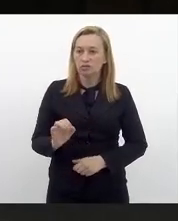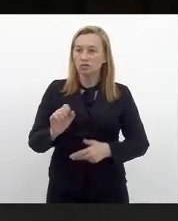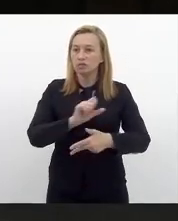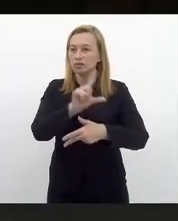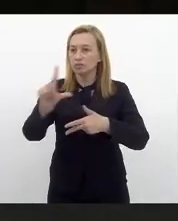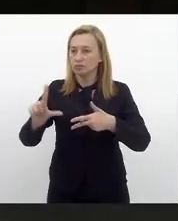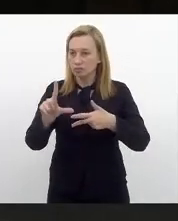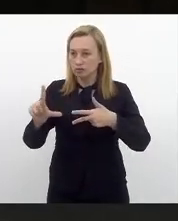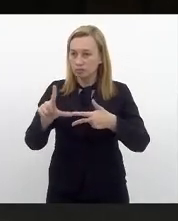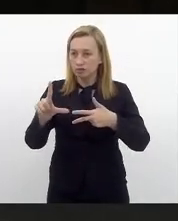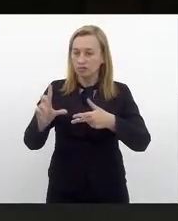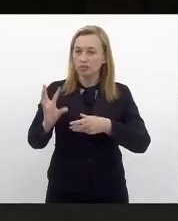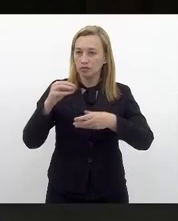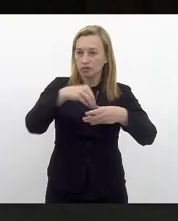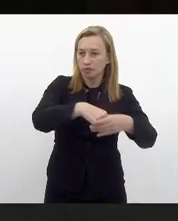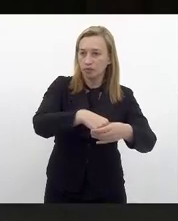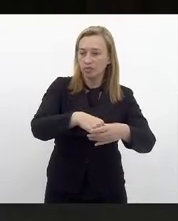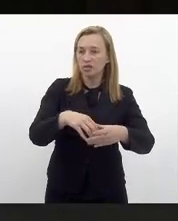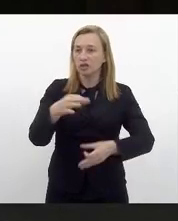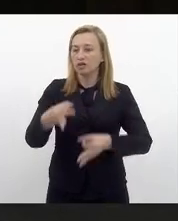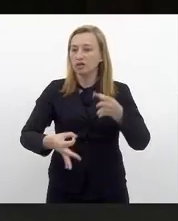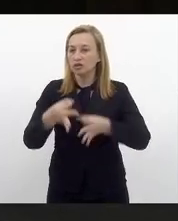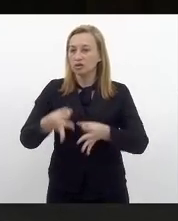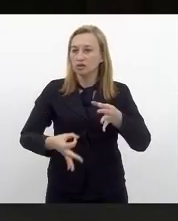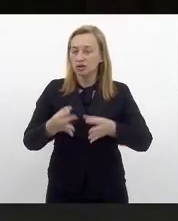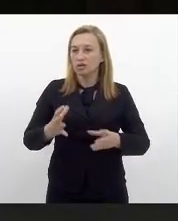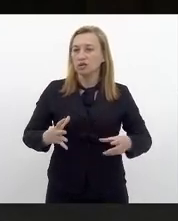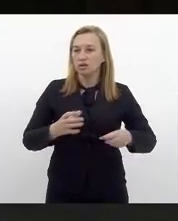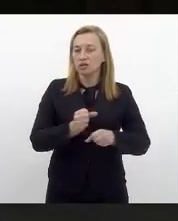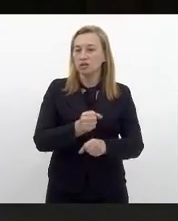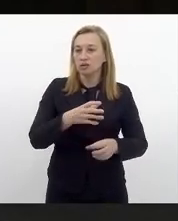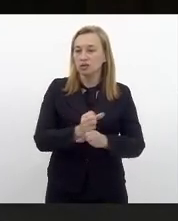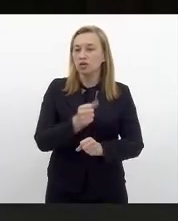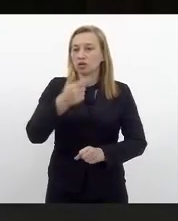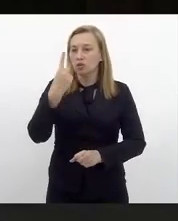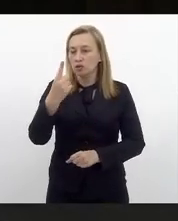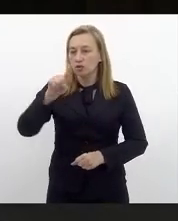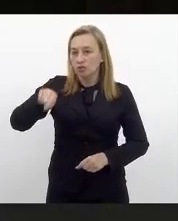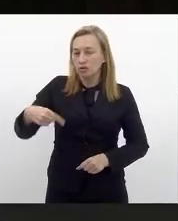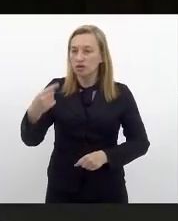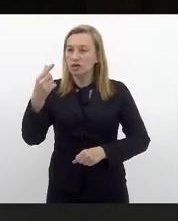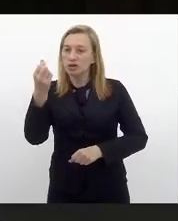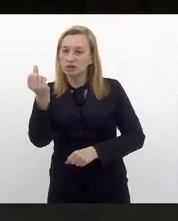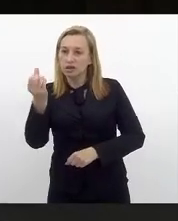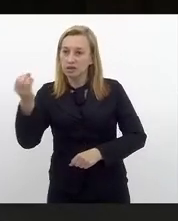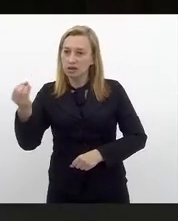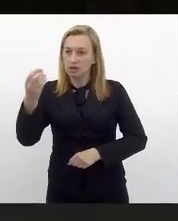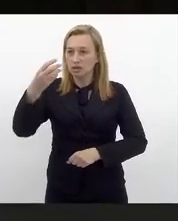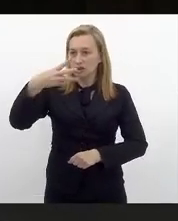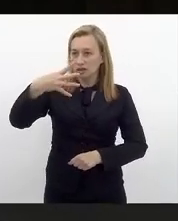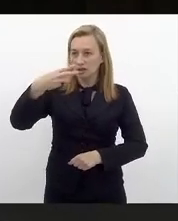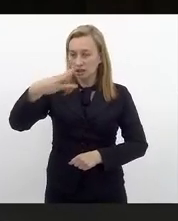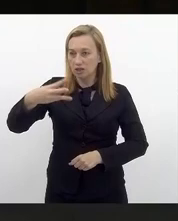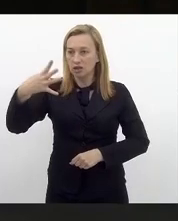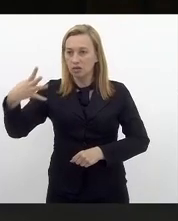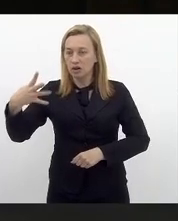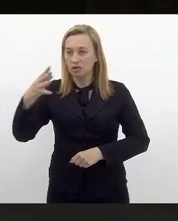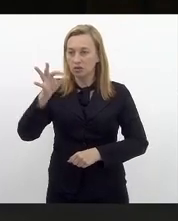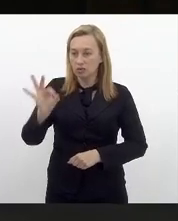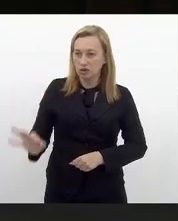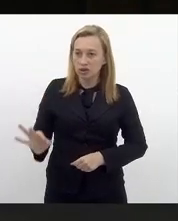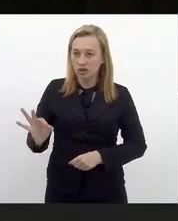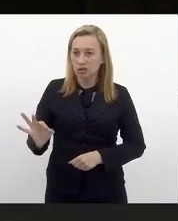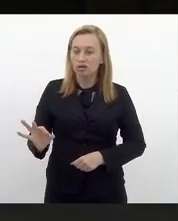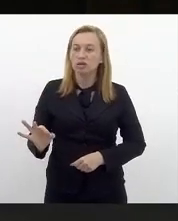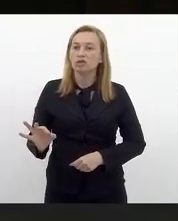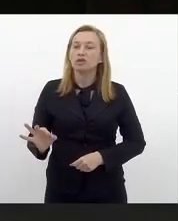legislativo incluído o Tribunal de Contas do Estado sendo 1,680 e quatro anos de por cento